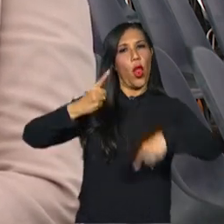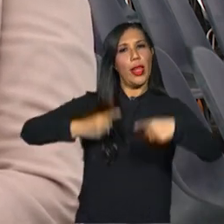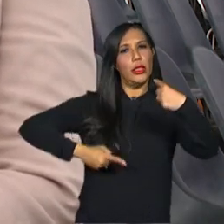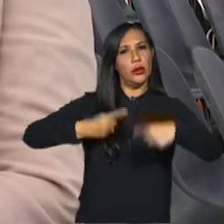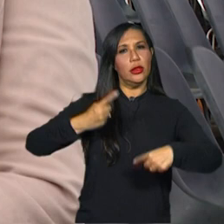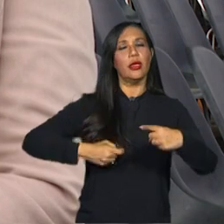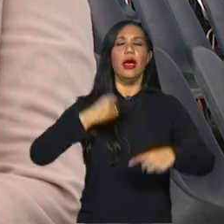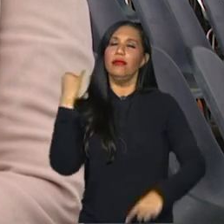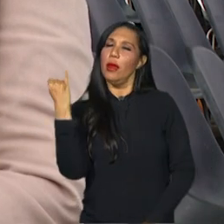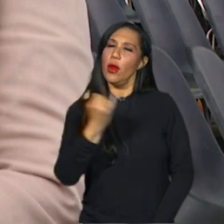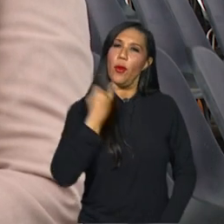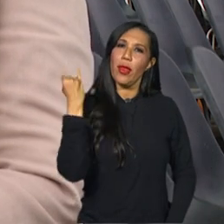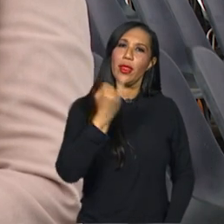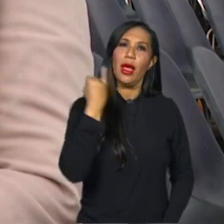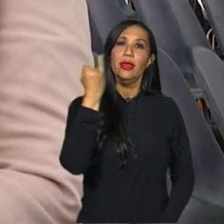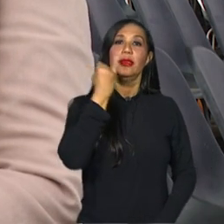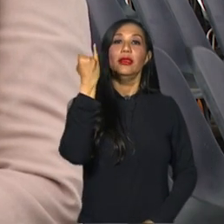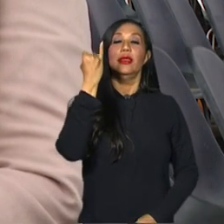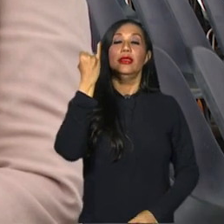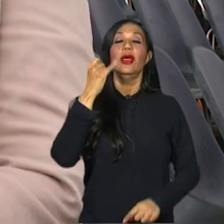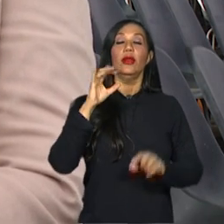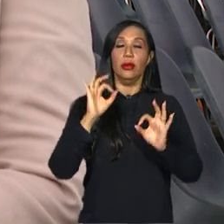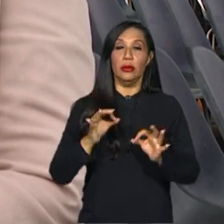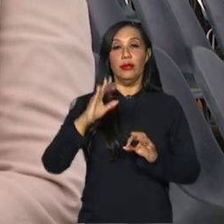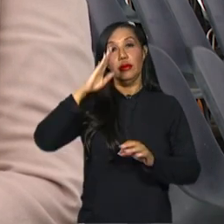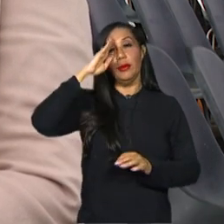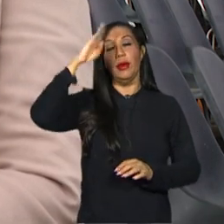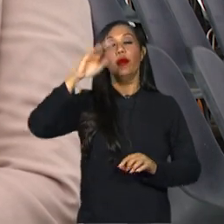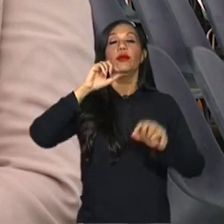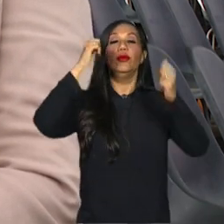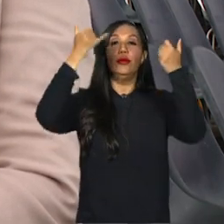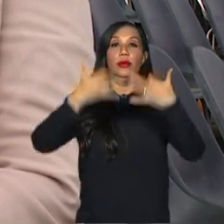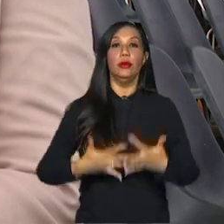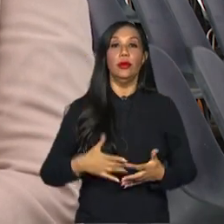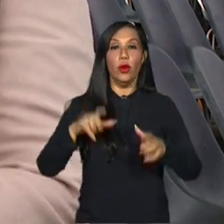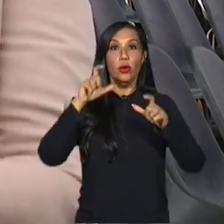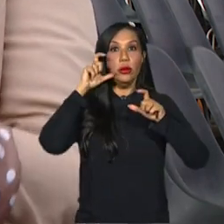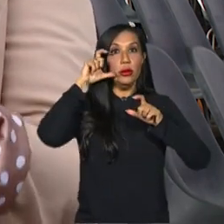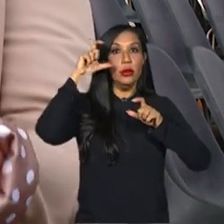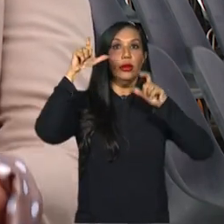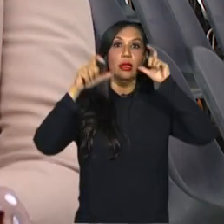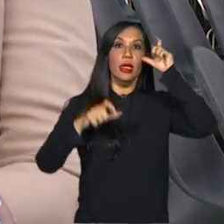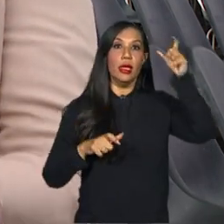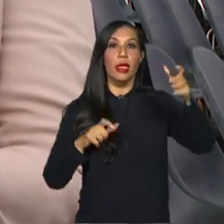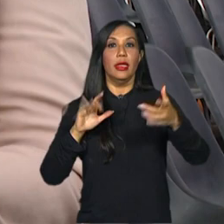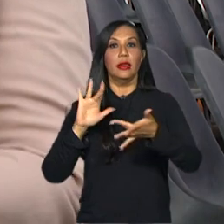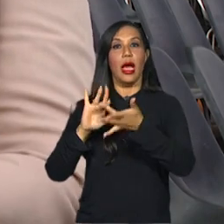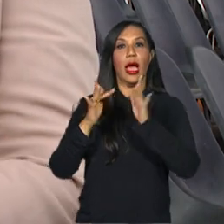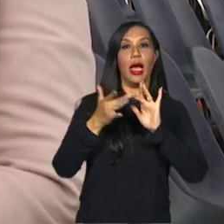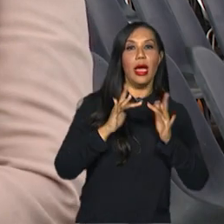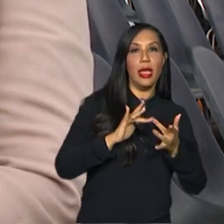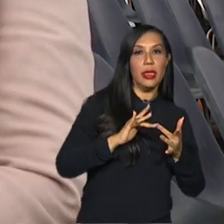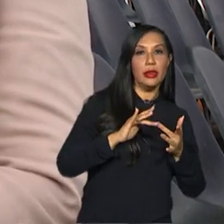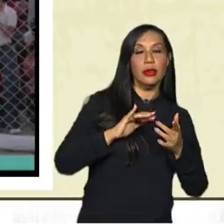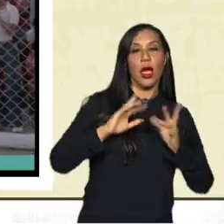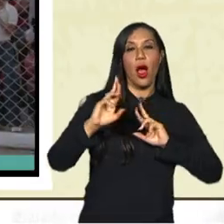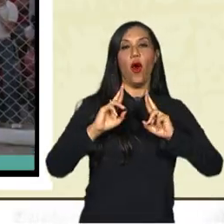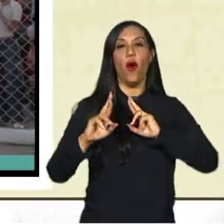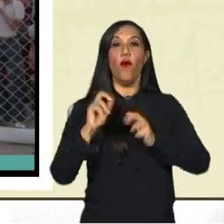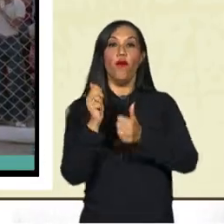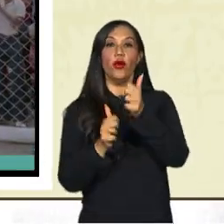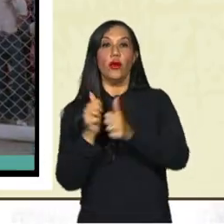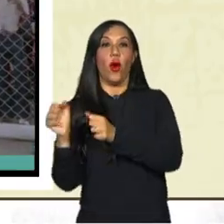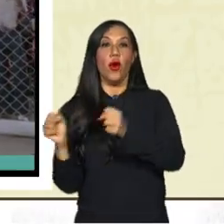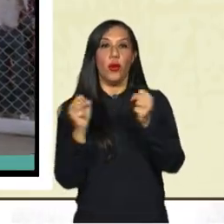politicamente importante, principalmente no que diz respeito aos interesses, né, dessa relação futebol e poder.